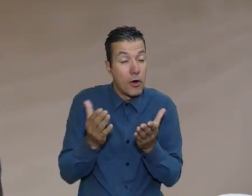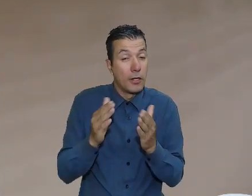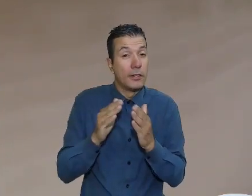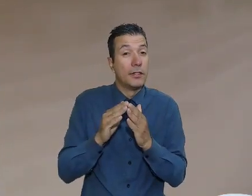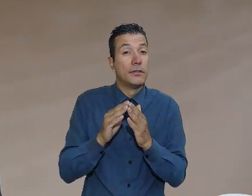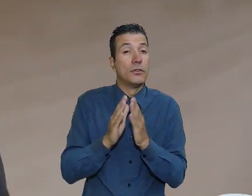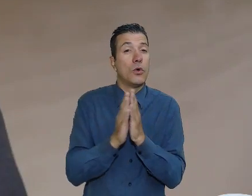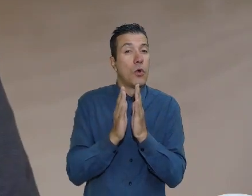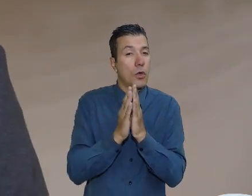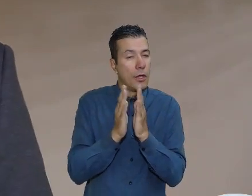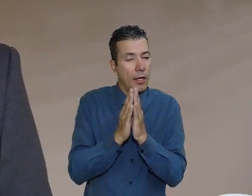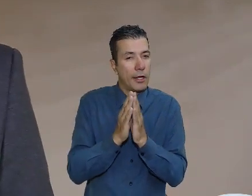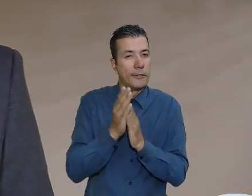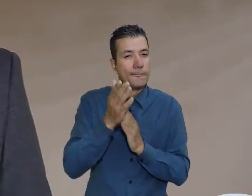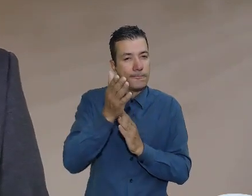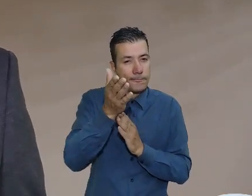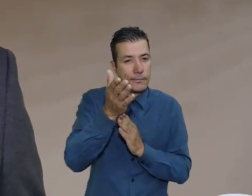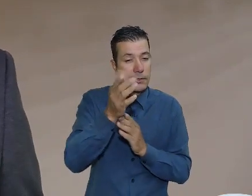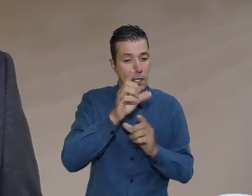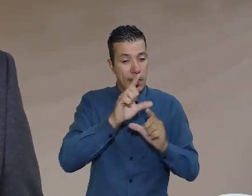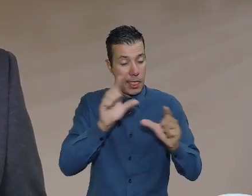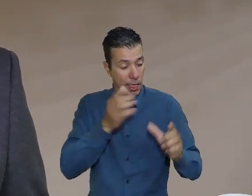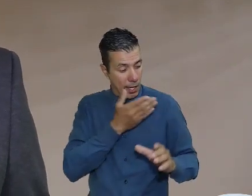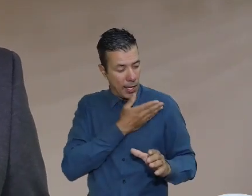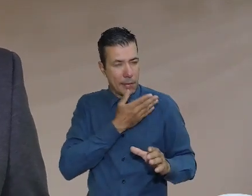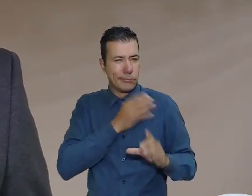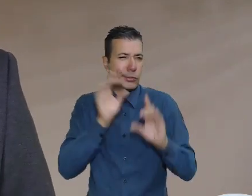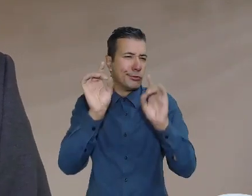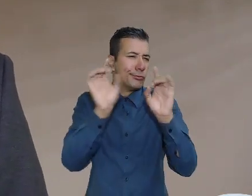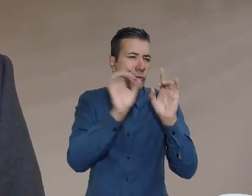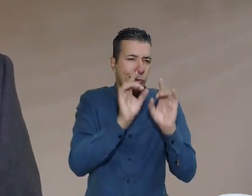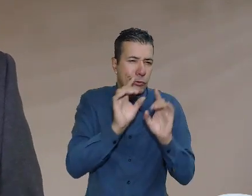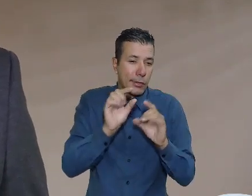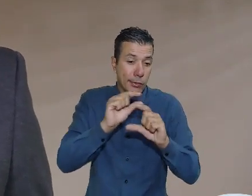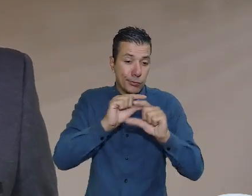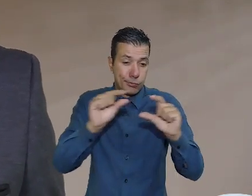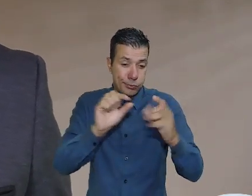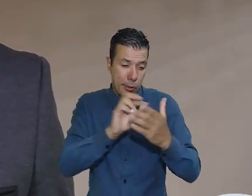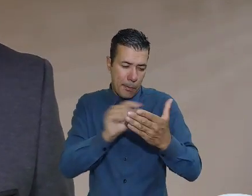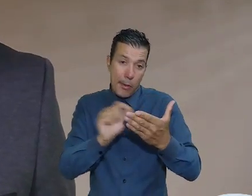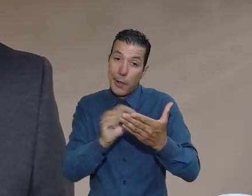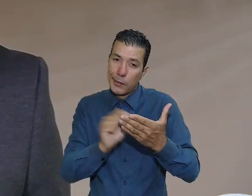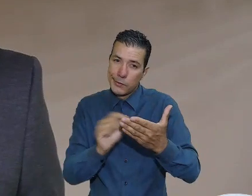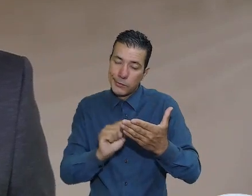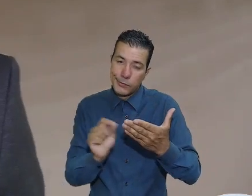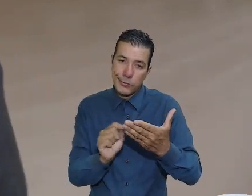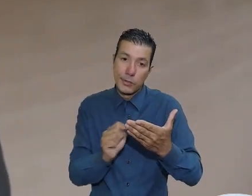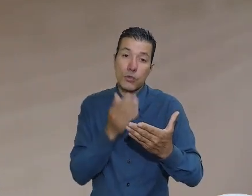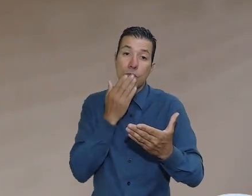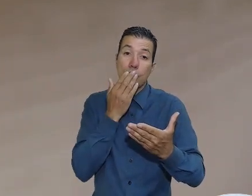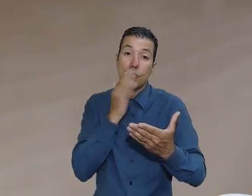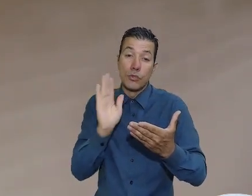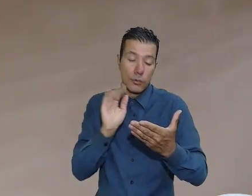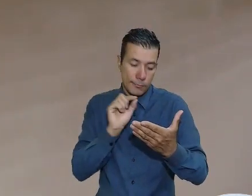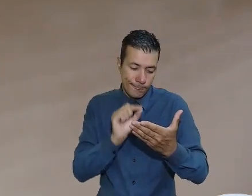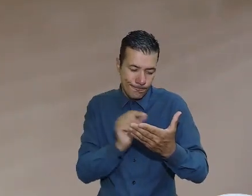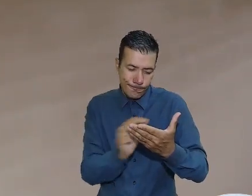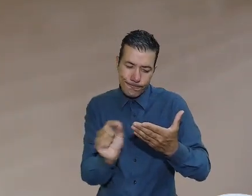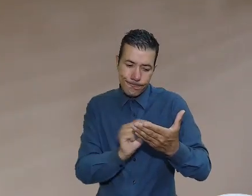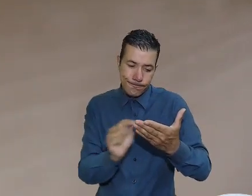nós também orarmos por aqueles amigos que já estão nos escrevendo, que já estão colocando aqui